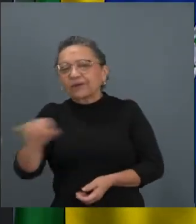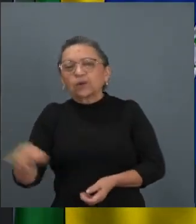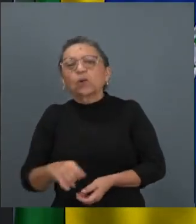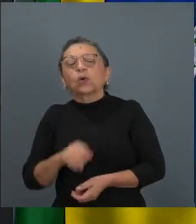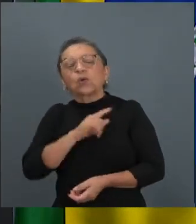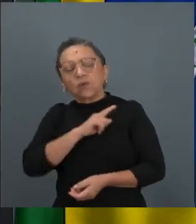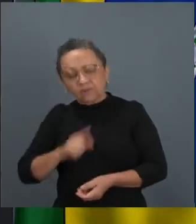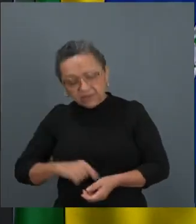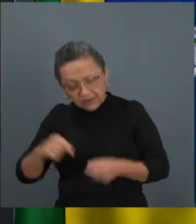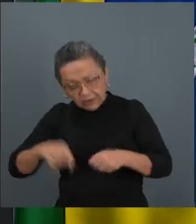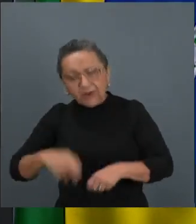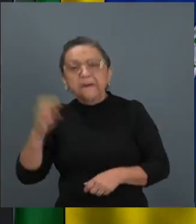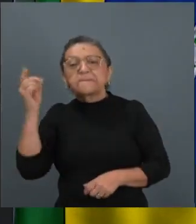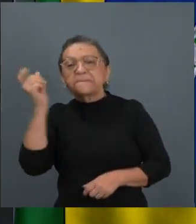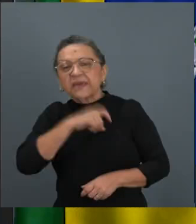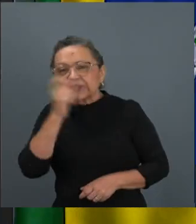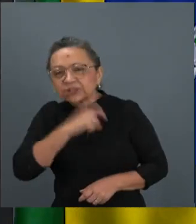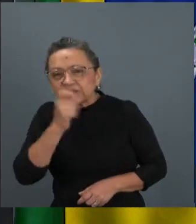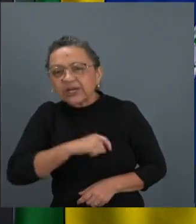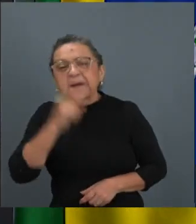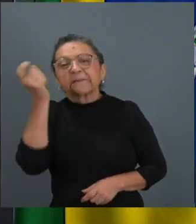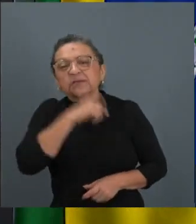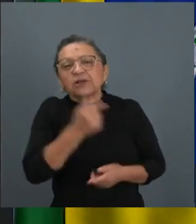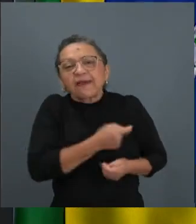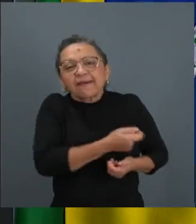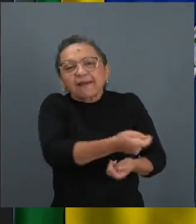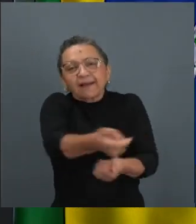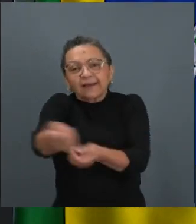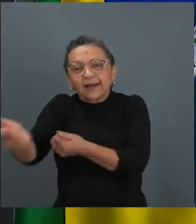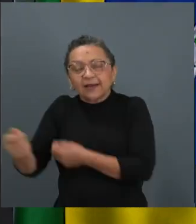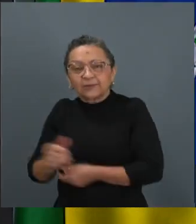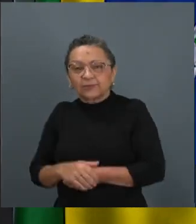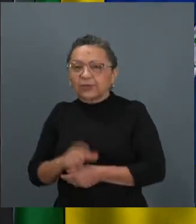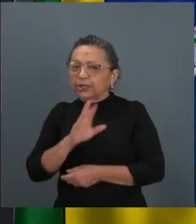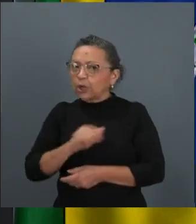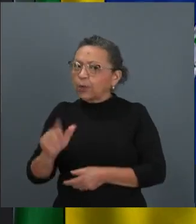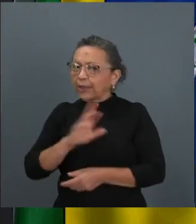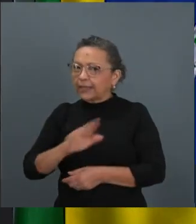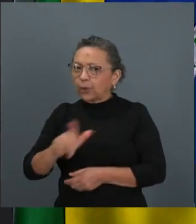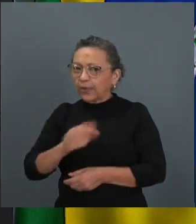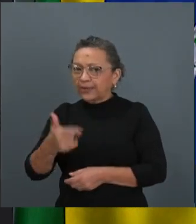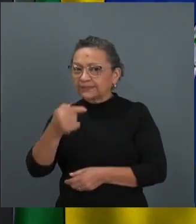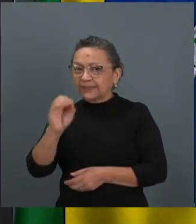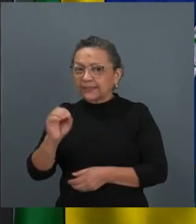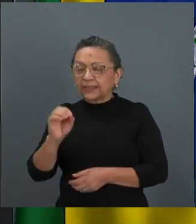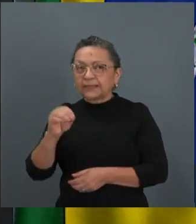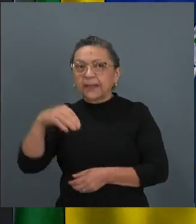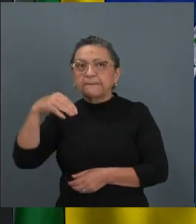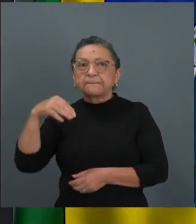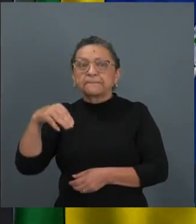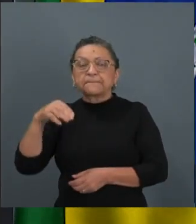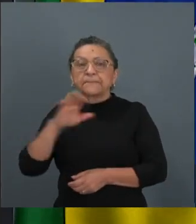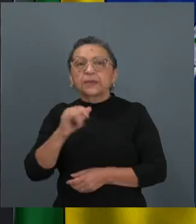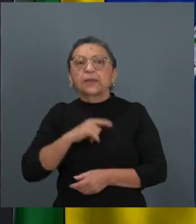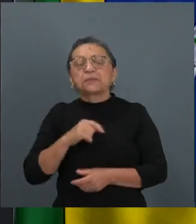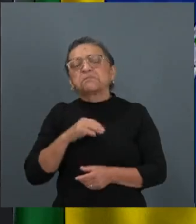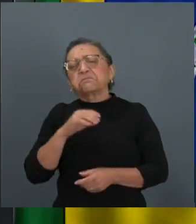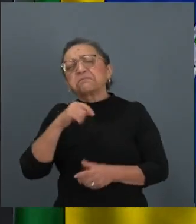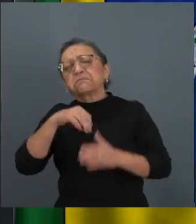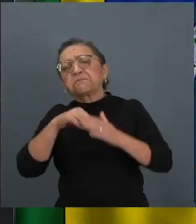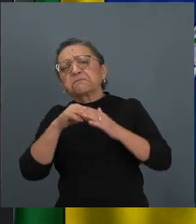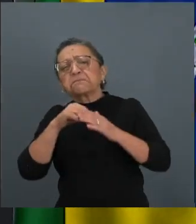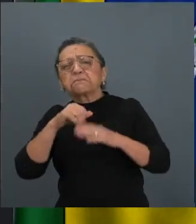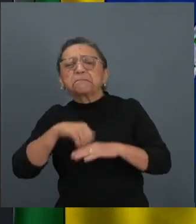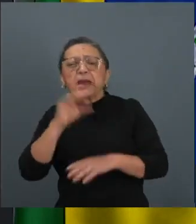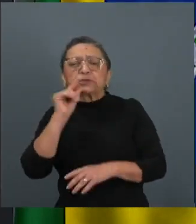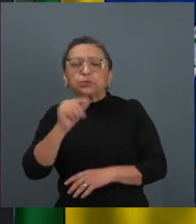mente. Engana a população brasileira, não serão 70 bilhões, serão um pouco mais de 40. Vamos fazer